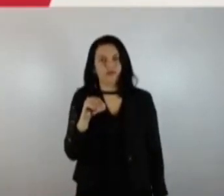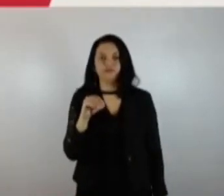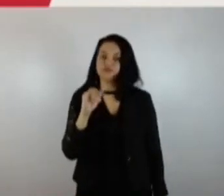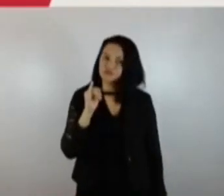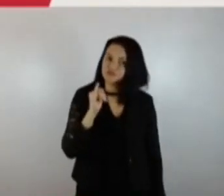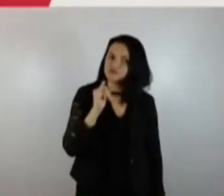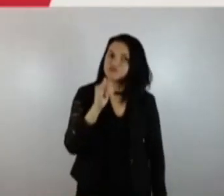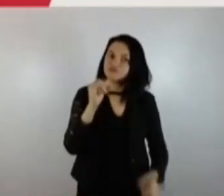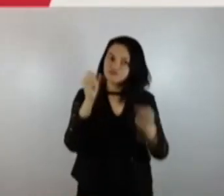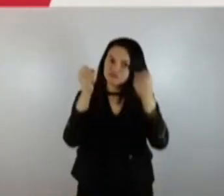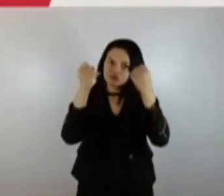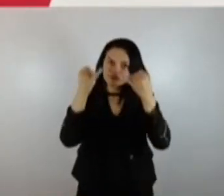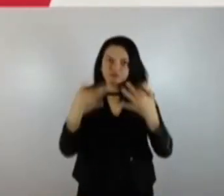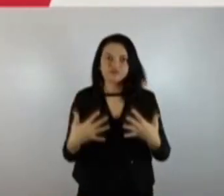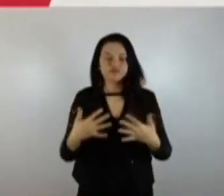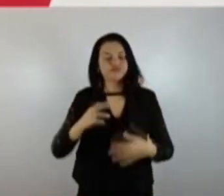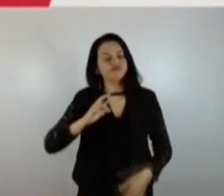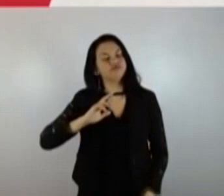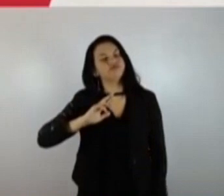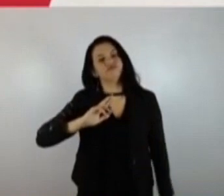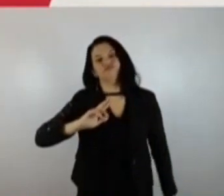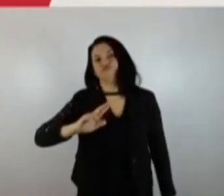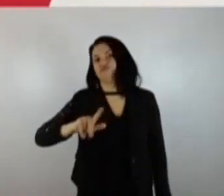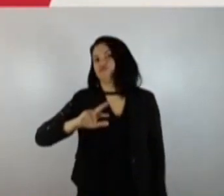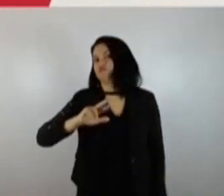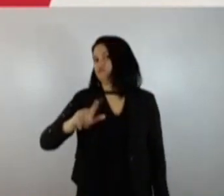Sublinho, não há